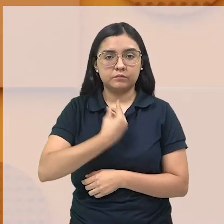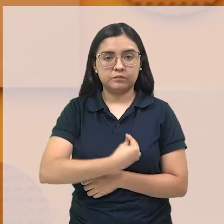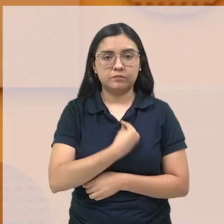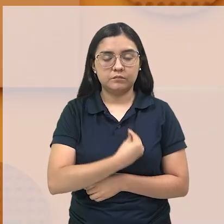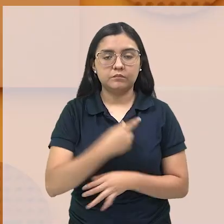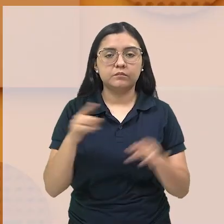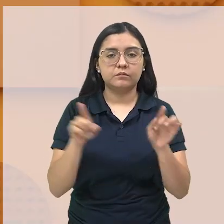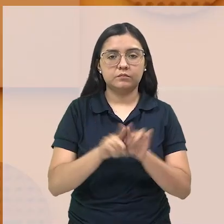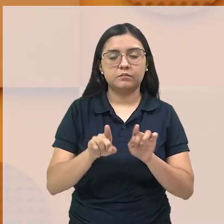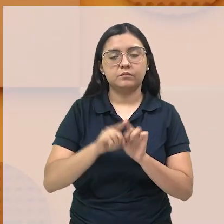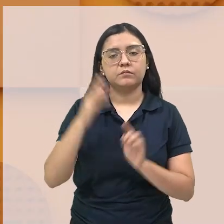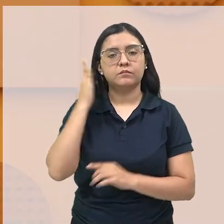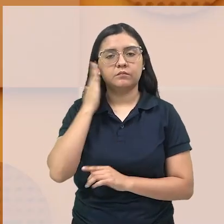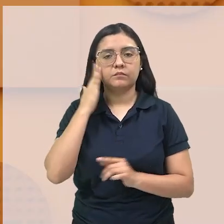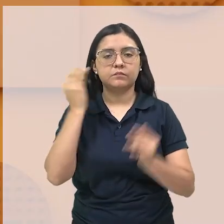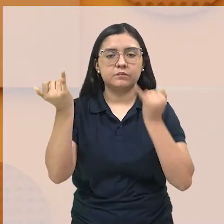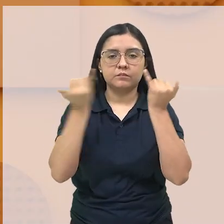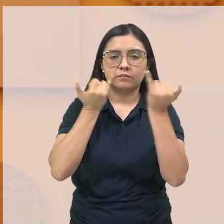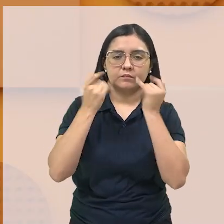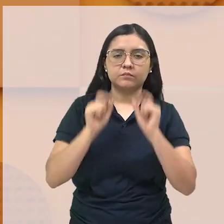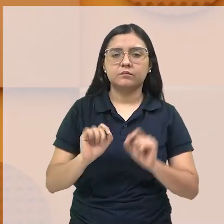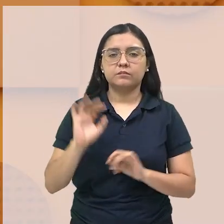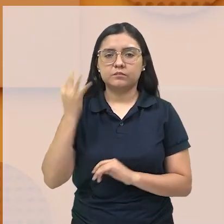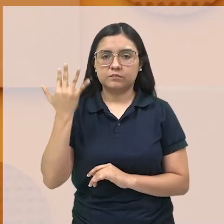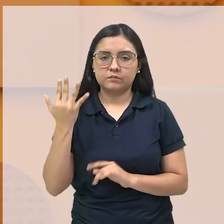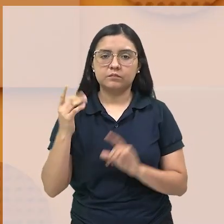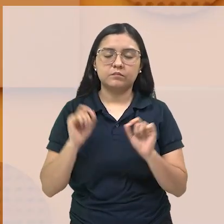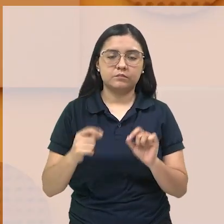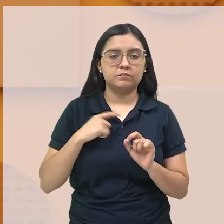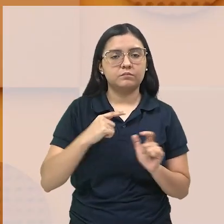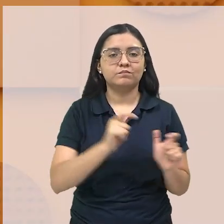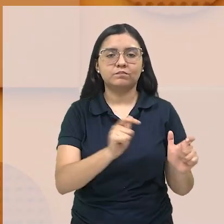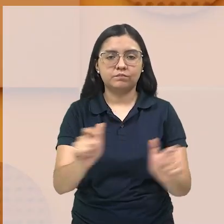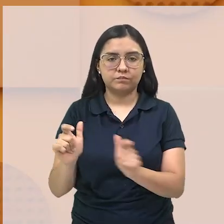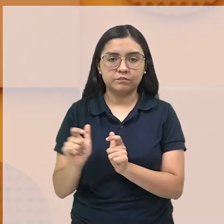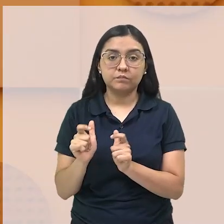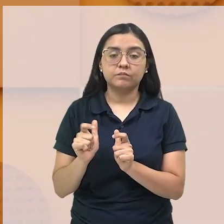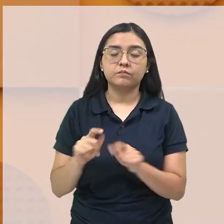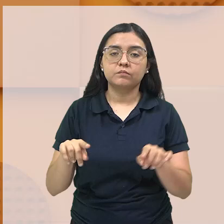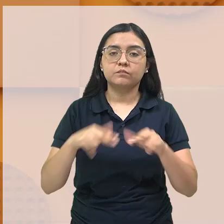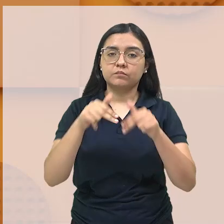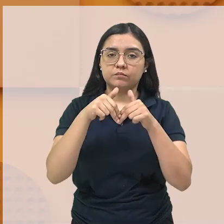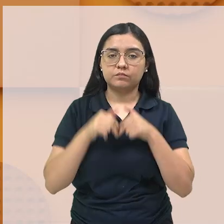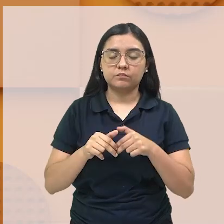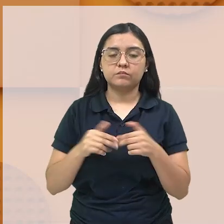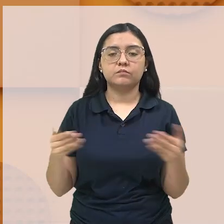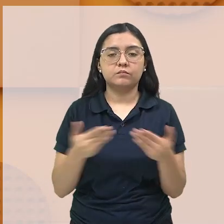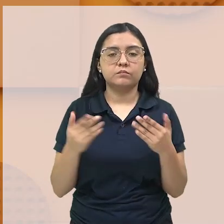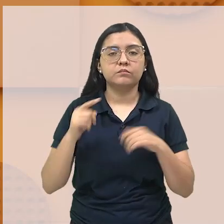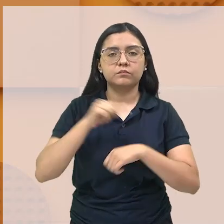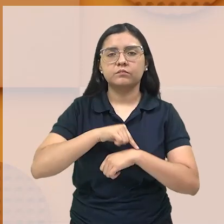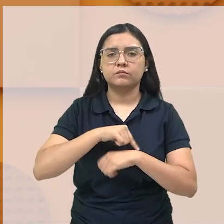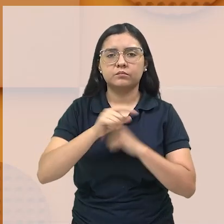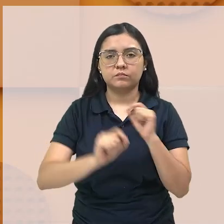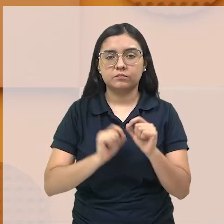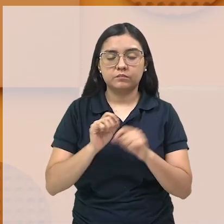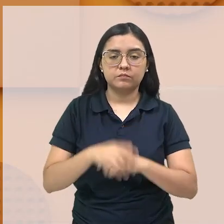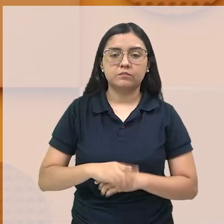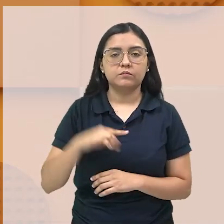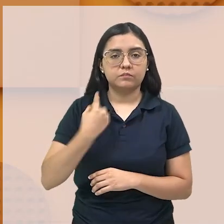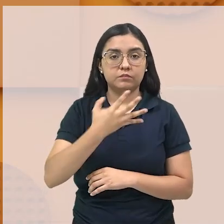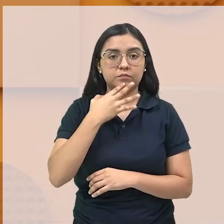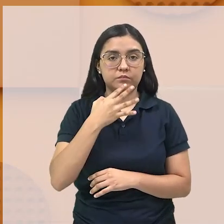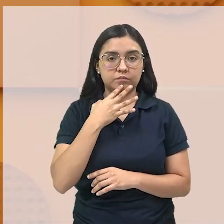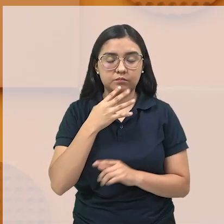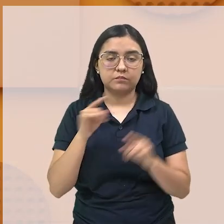saber aí cada vez mais informações sobre o que está acontecendo por aí. Por isso que nós estamos agora, nesse momento, para conhecer,